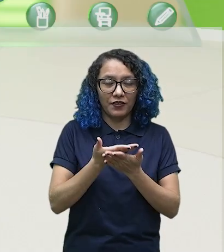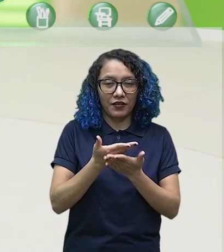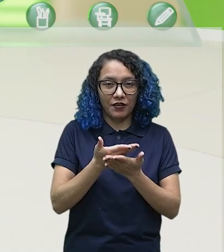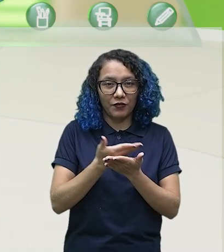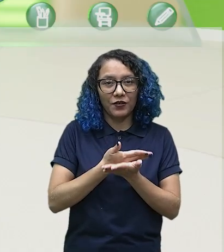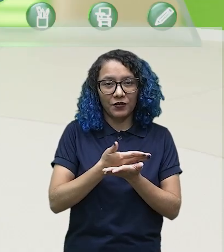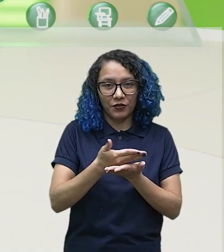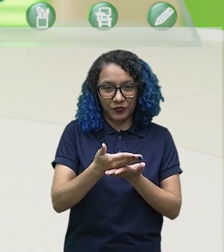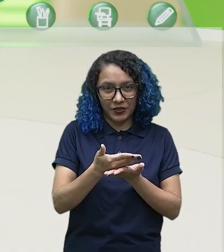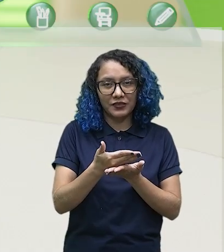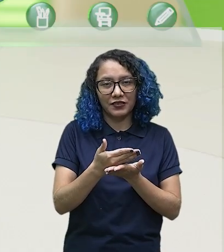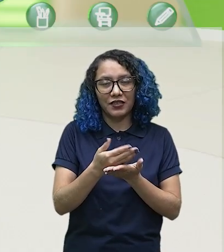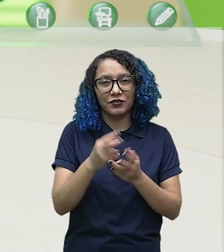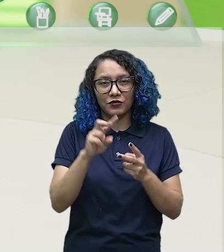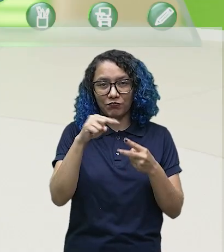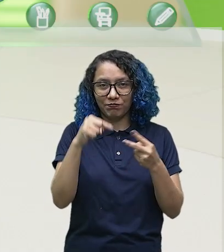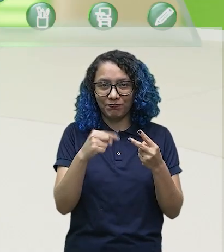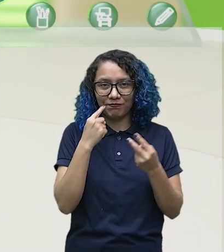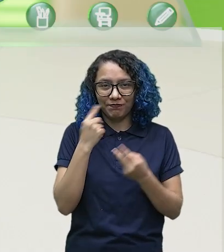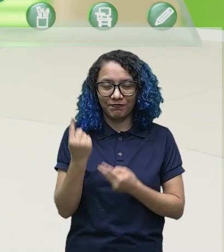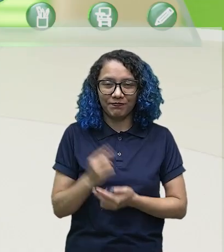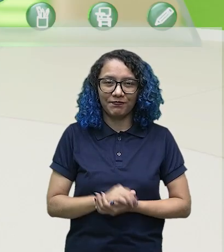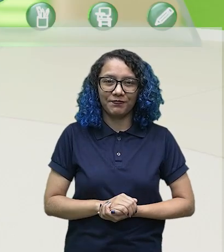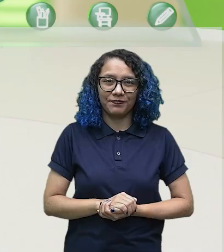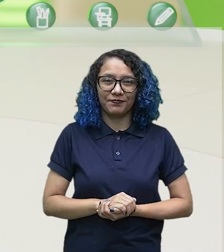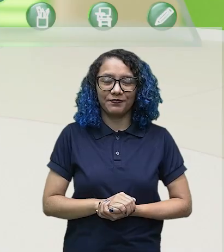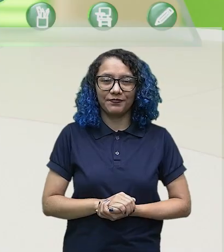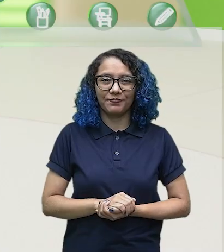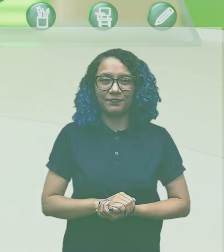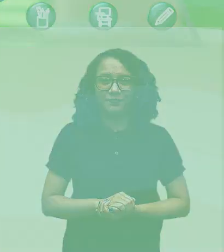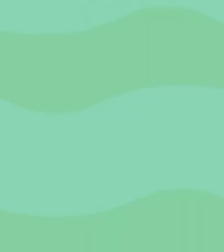E vamos conhecer mais um pouco sobre esses dois fenômenos.